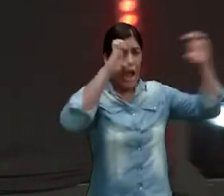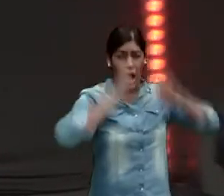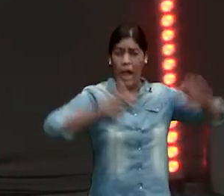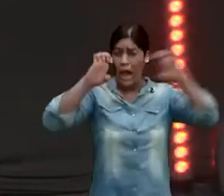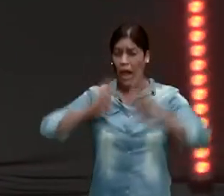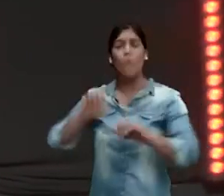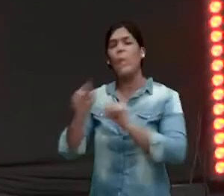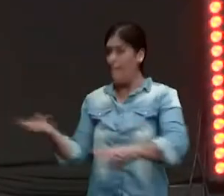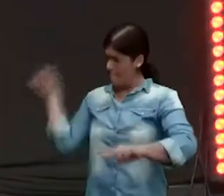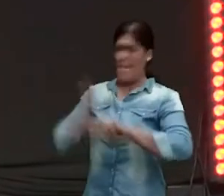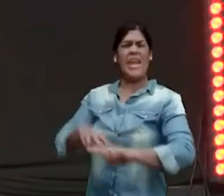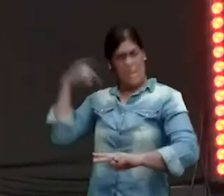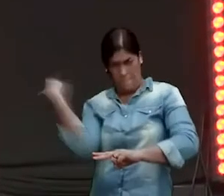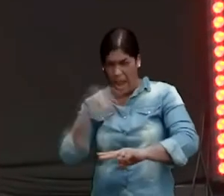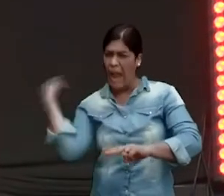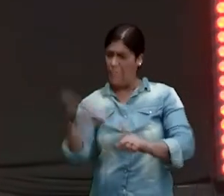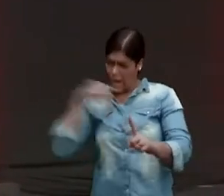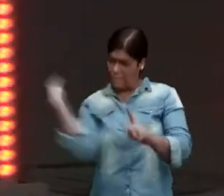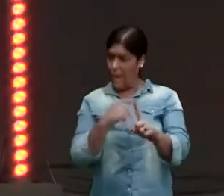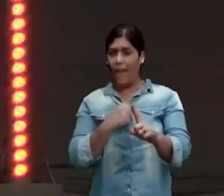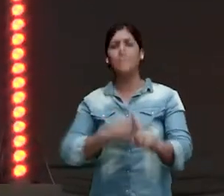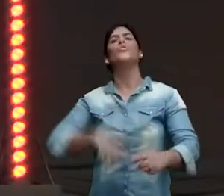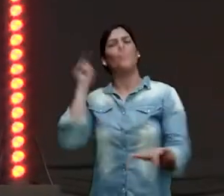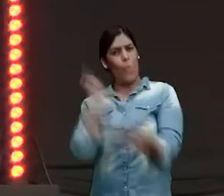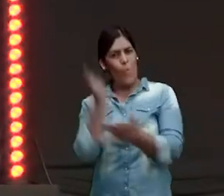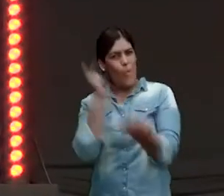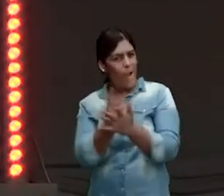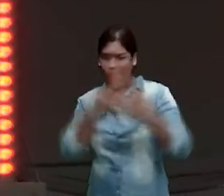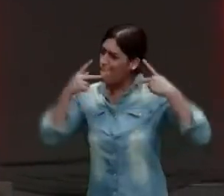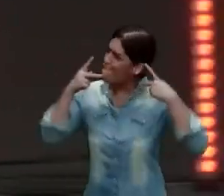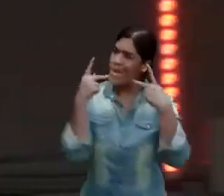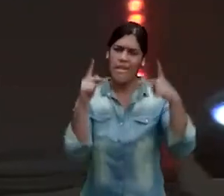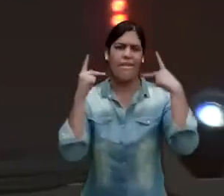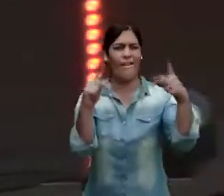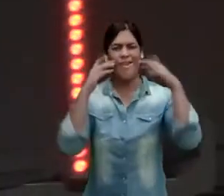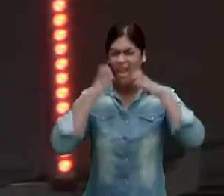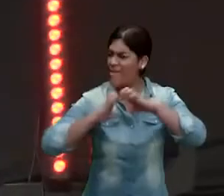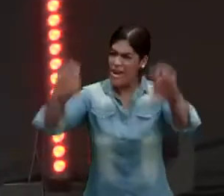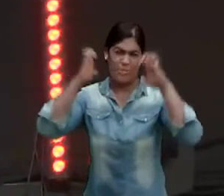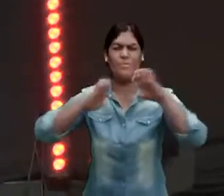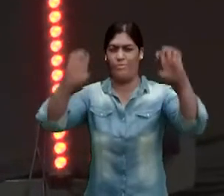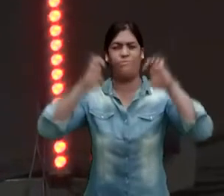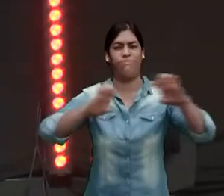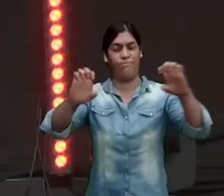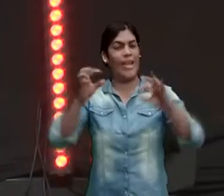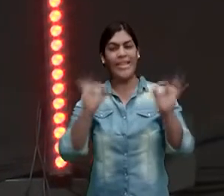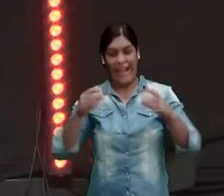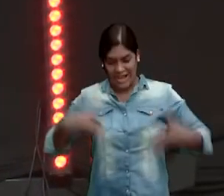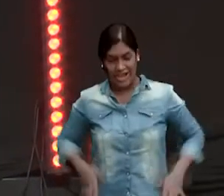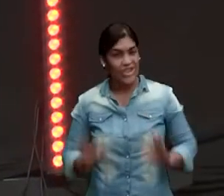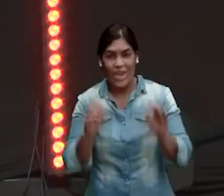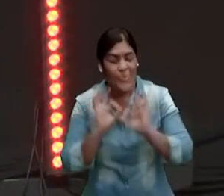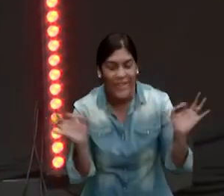prega o evangelho bater neles eles pregam o evangelho mata um deles os outros continuam pregando o evangelho e os cara não bota nenhum centavo no